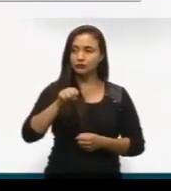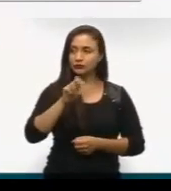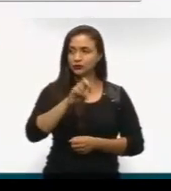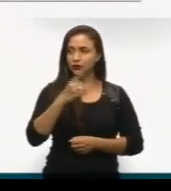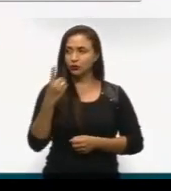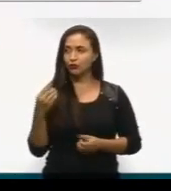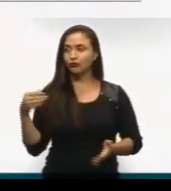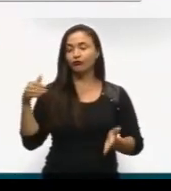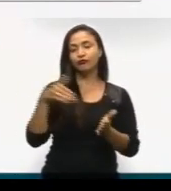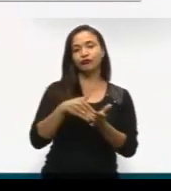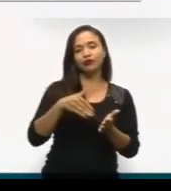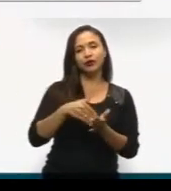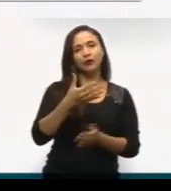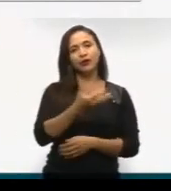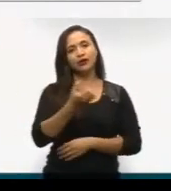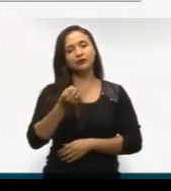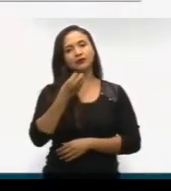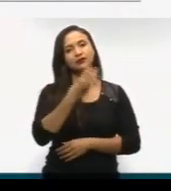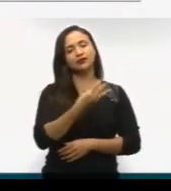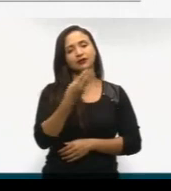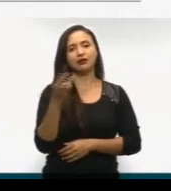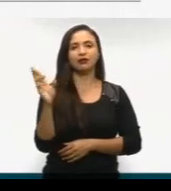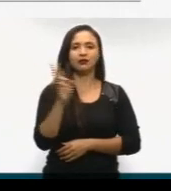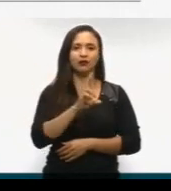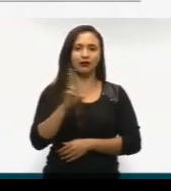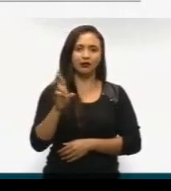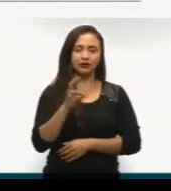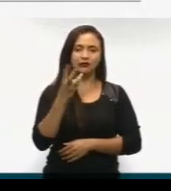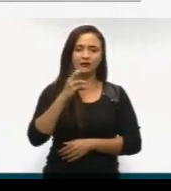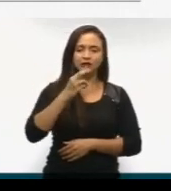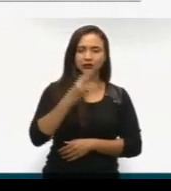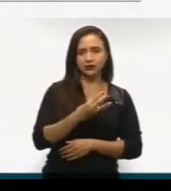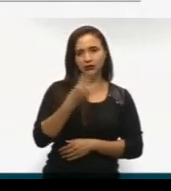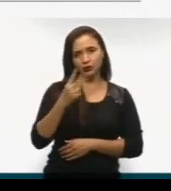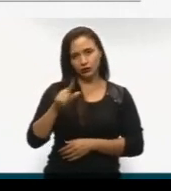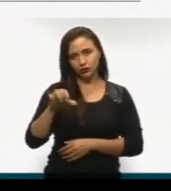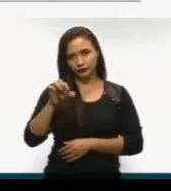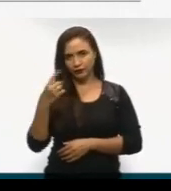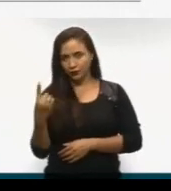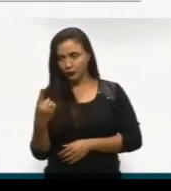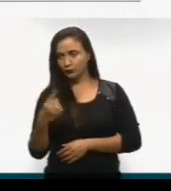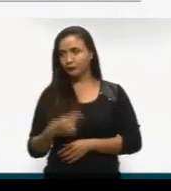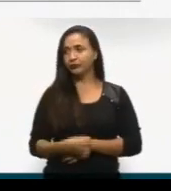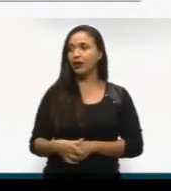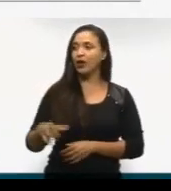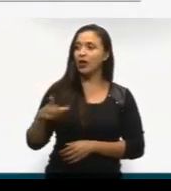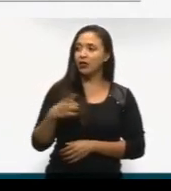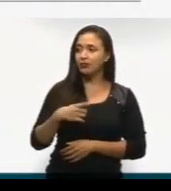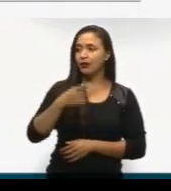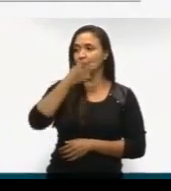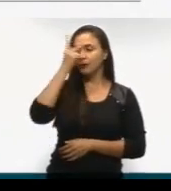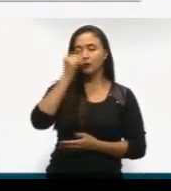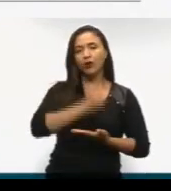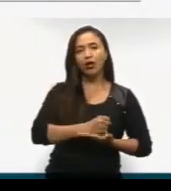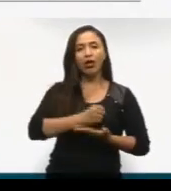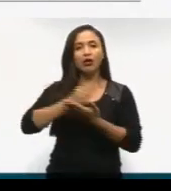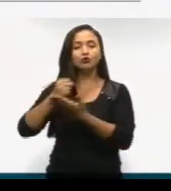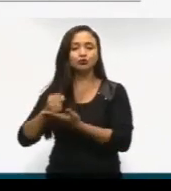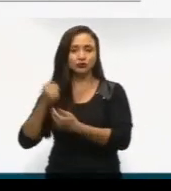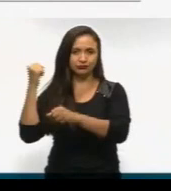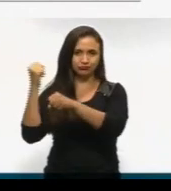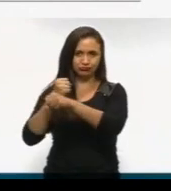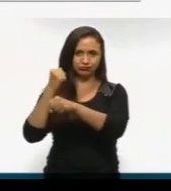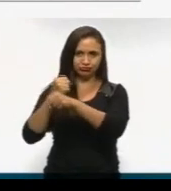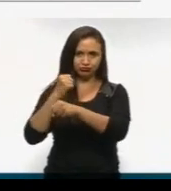No final, ele recebe por hora R$ 33,00, R$ 32,91. E tem o servente, com encargos complementares. Então,